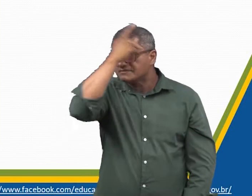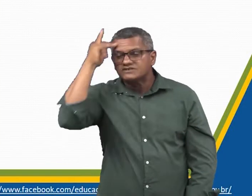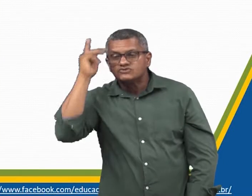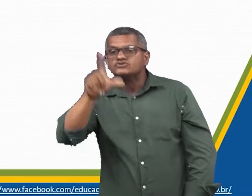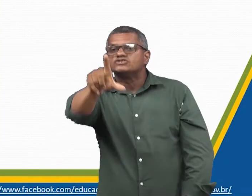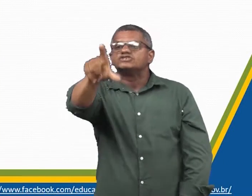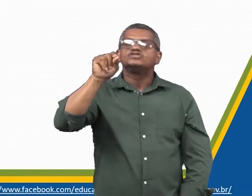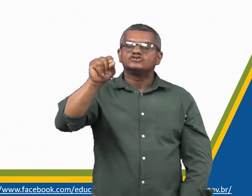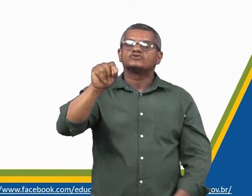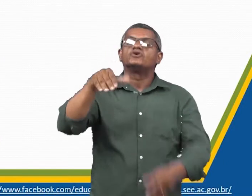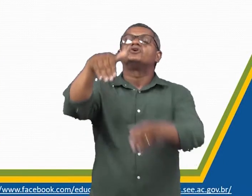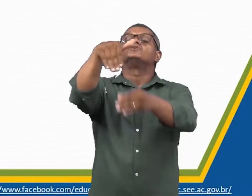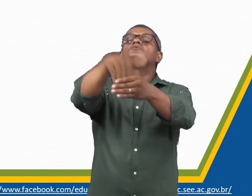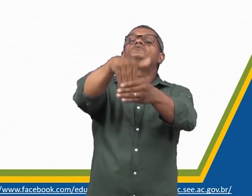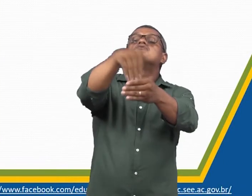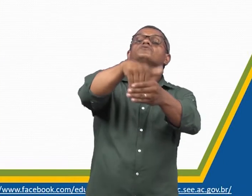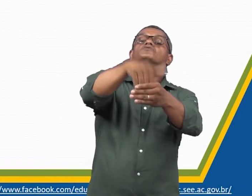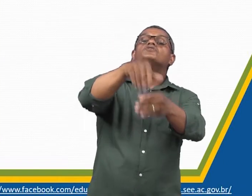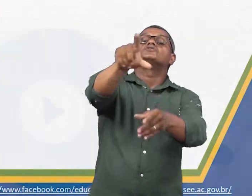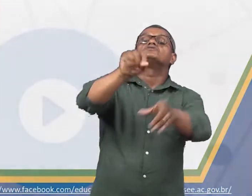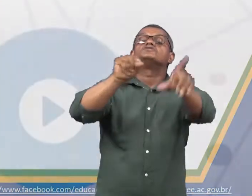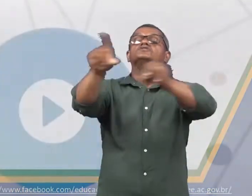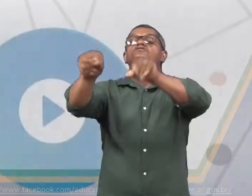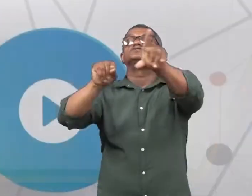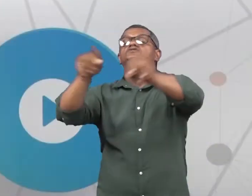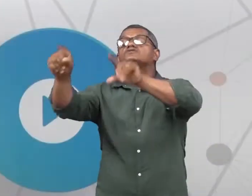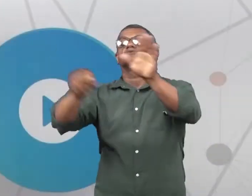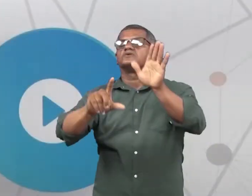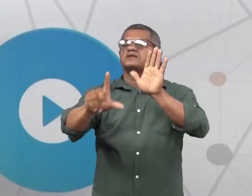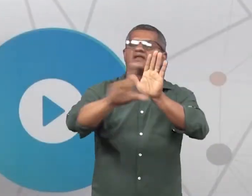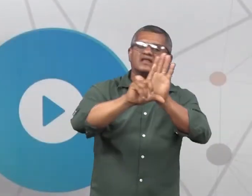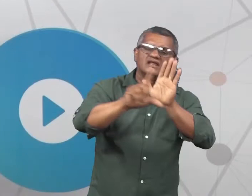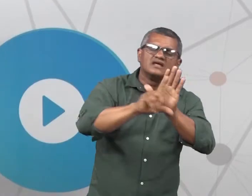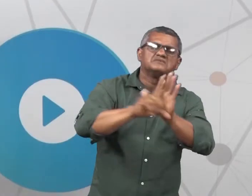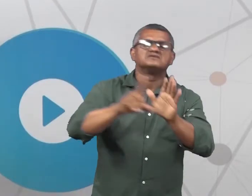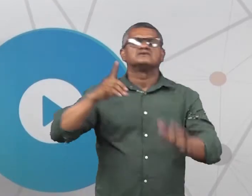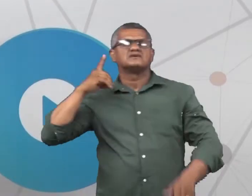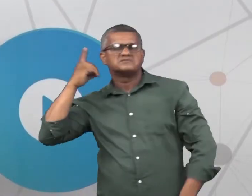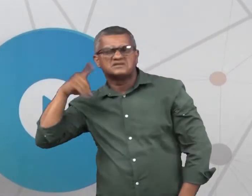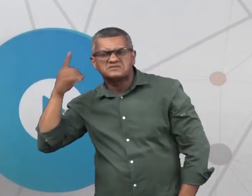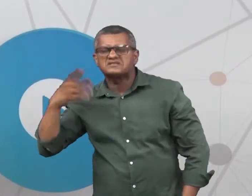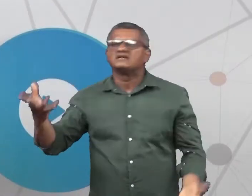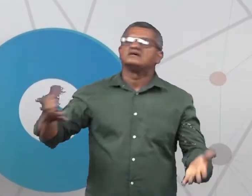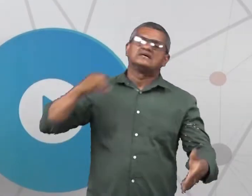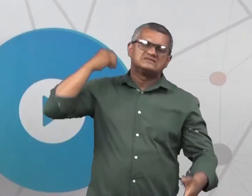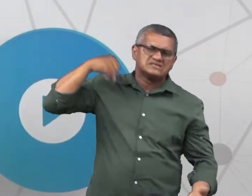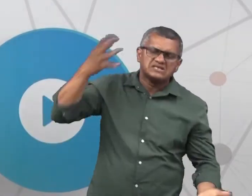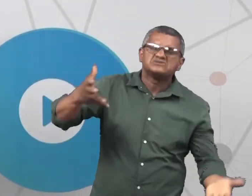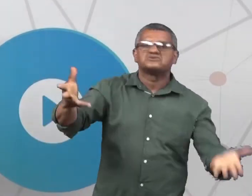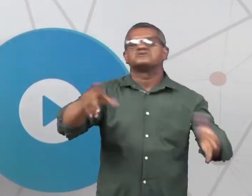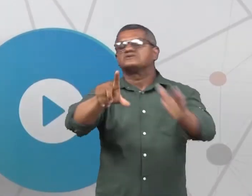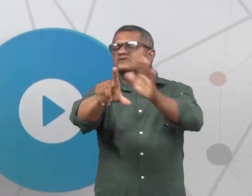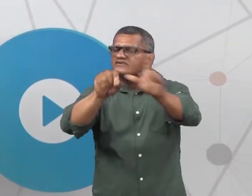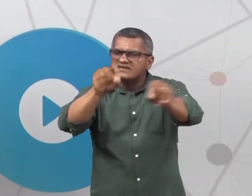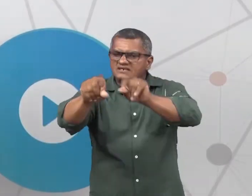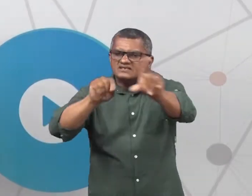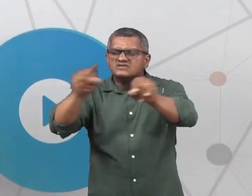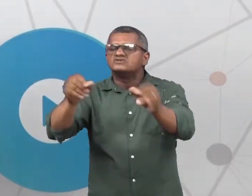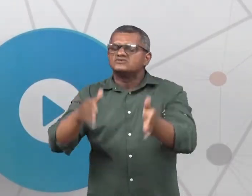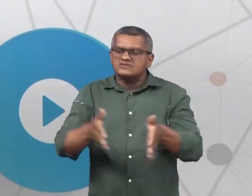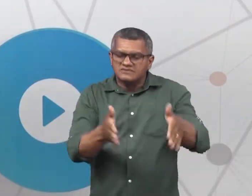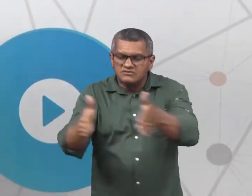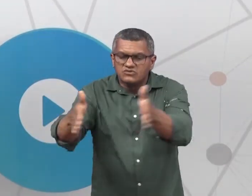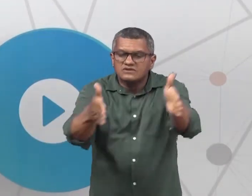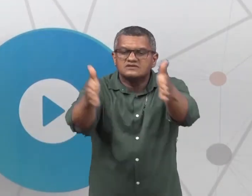representantes que irão decidir, escolher as leis, que irão decidir o caminho que nós vamos seguir, que